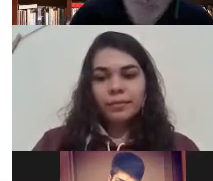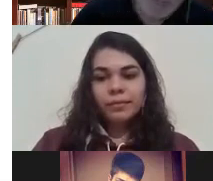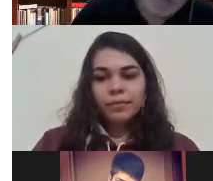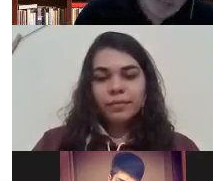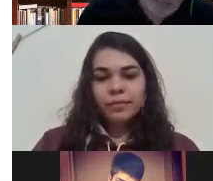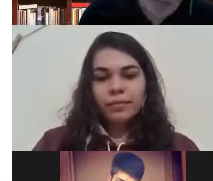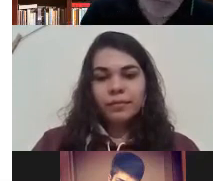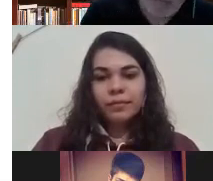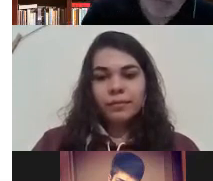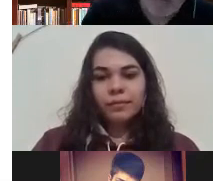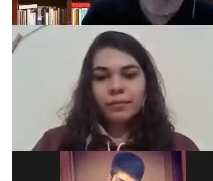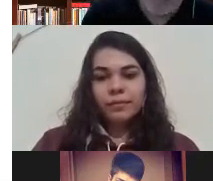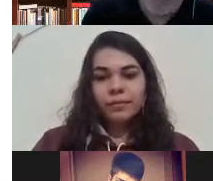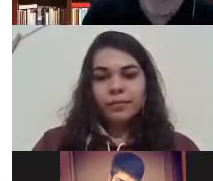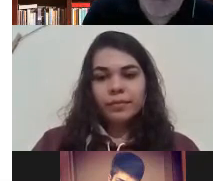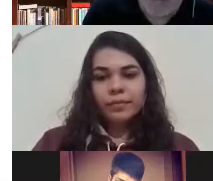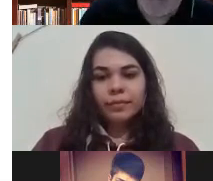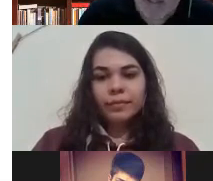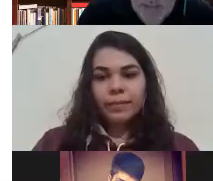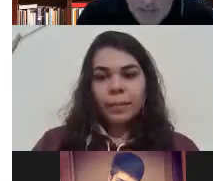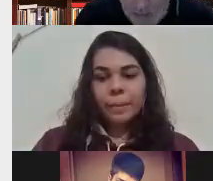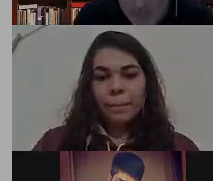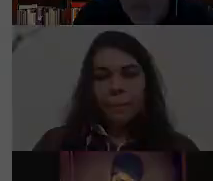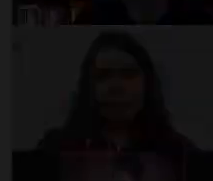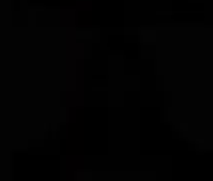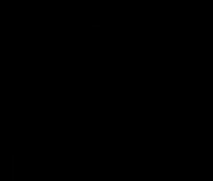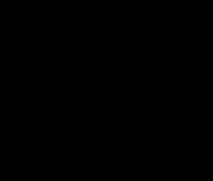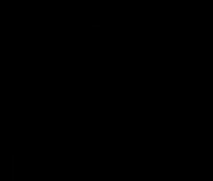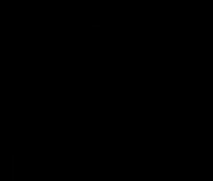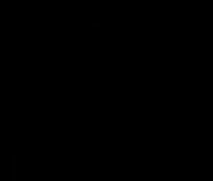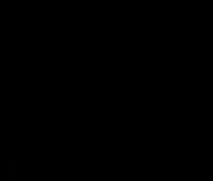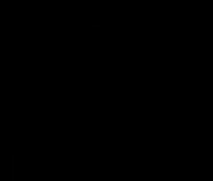Fica aqui um detalhe. E, enfim, chegamos ao fim.